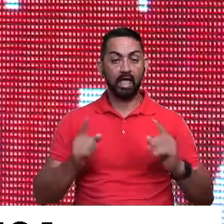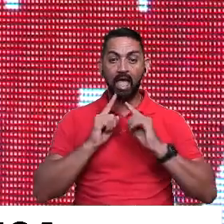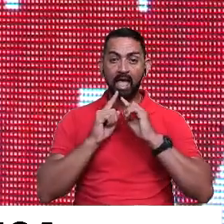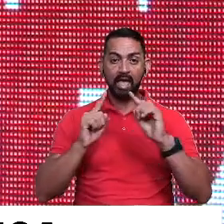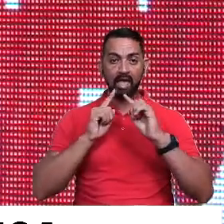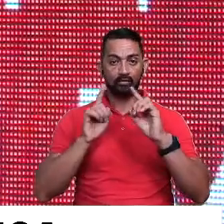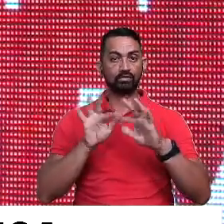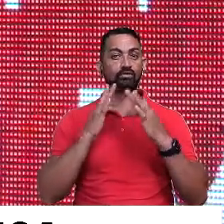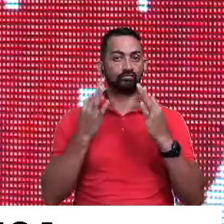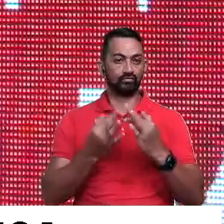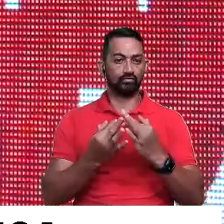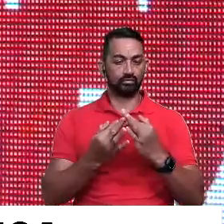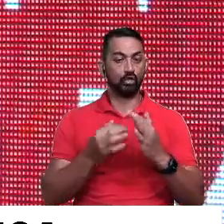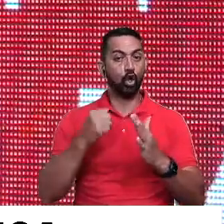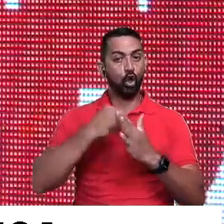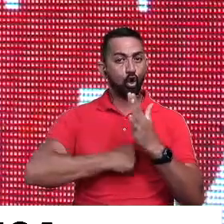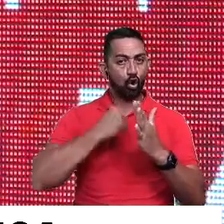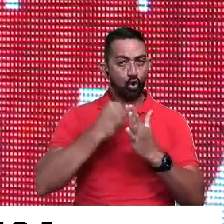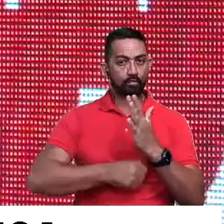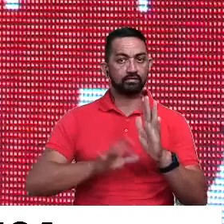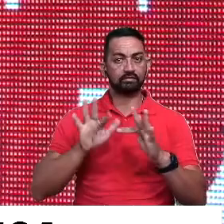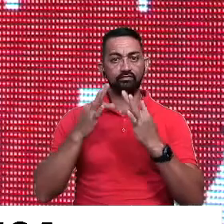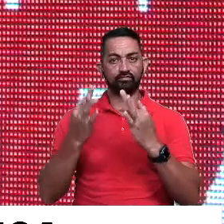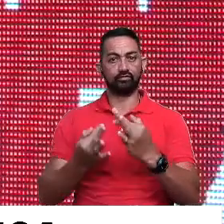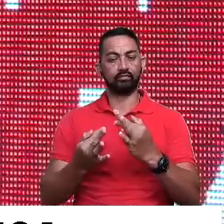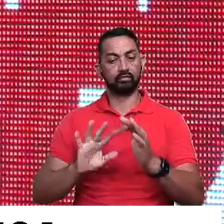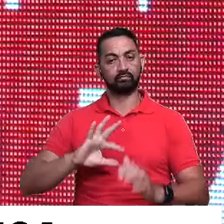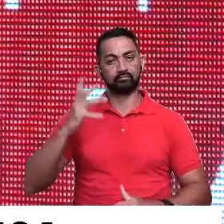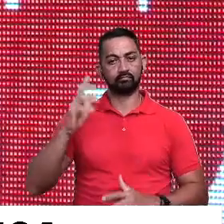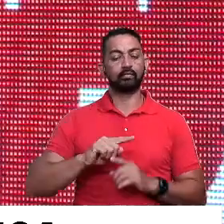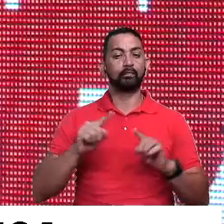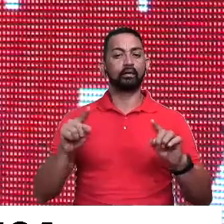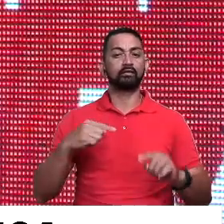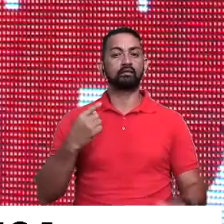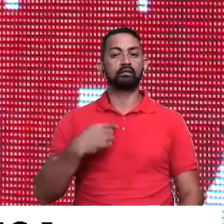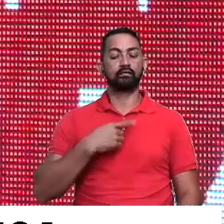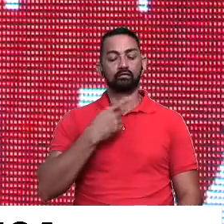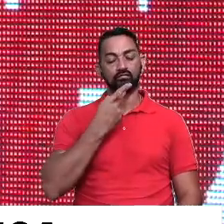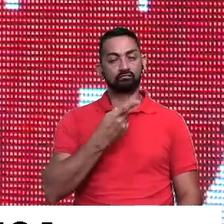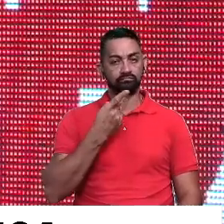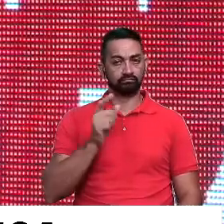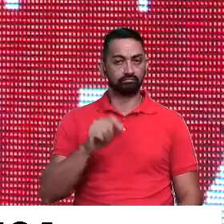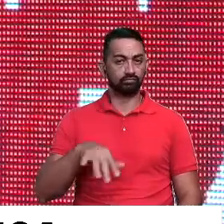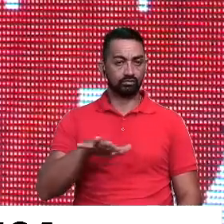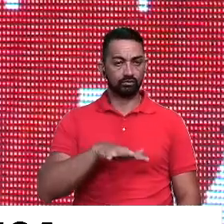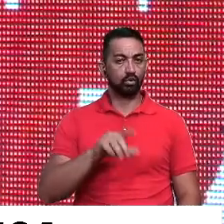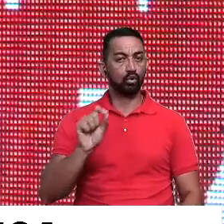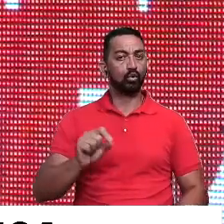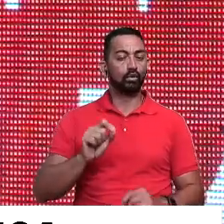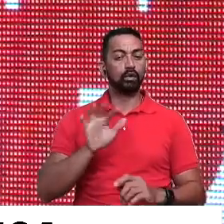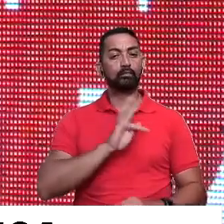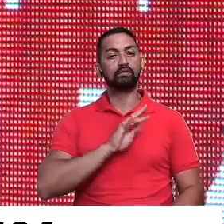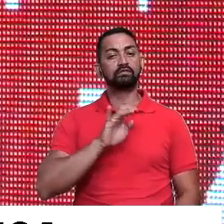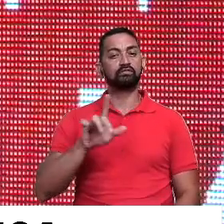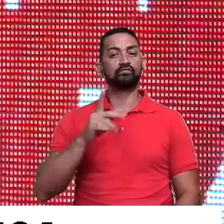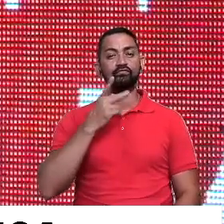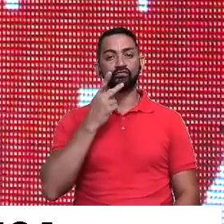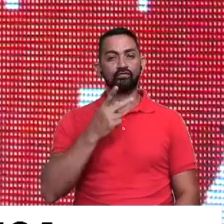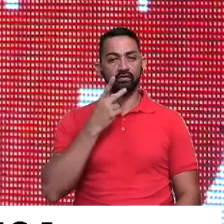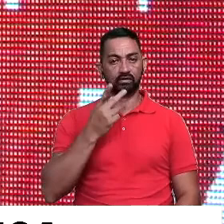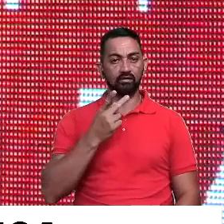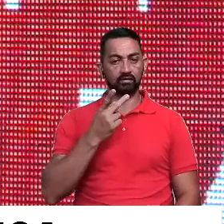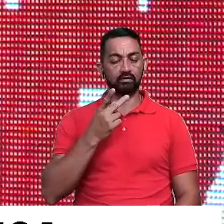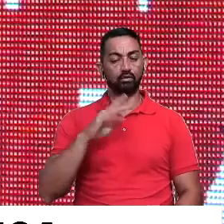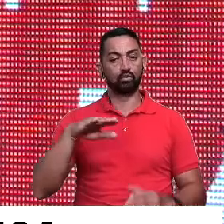Tá aí, gente, a reclamação da família, a cobrança da família para esse caso. E aí eu vou recapitular para você o que diz a Polícia